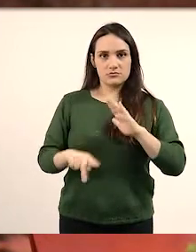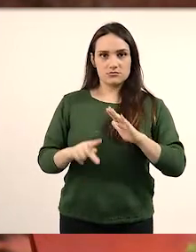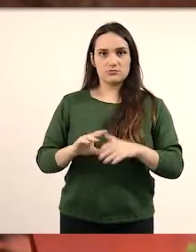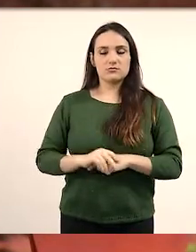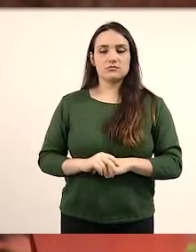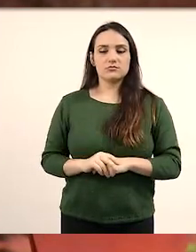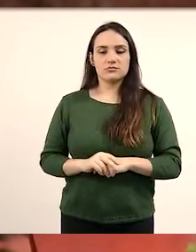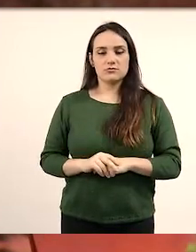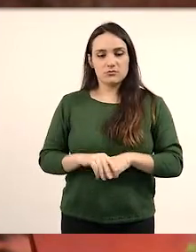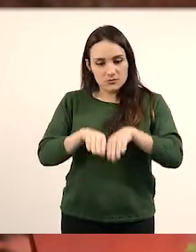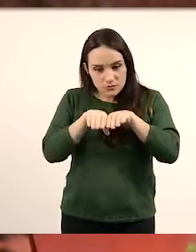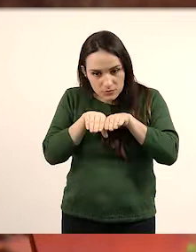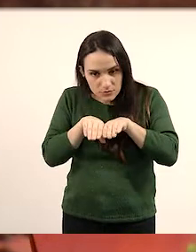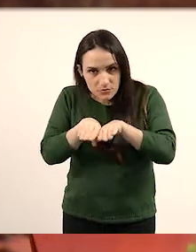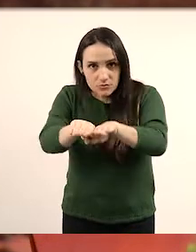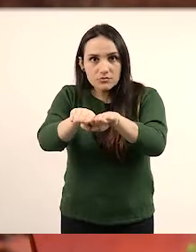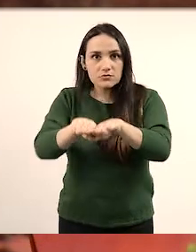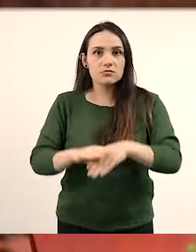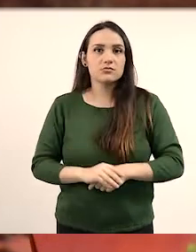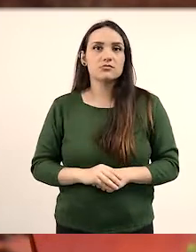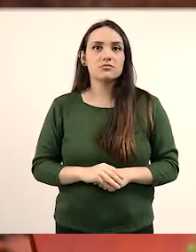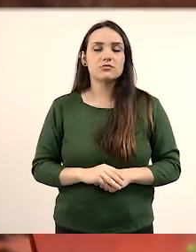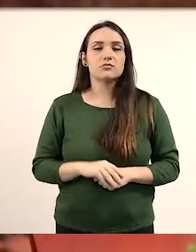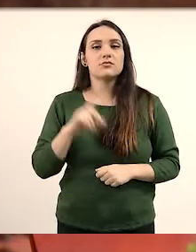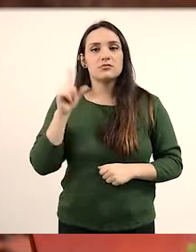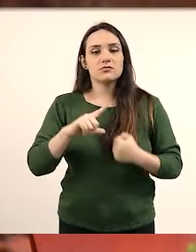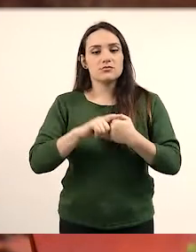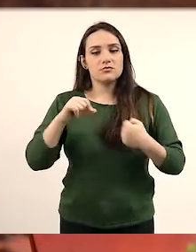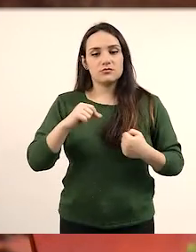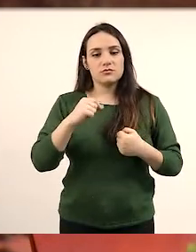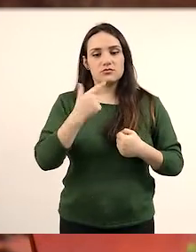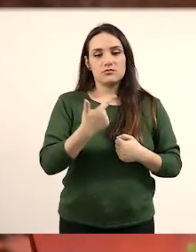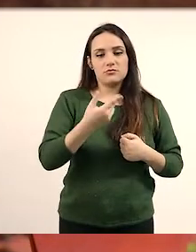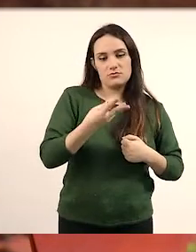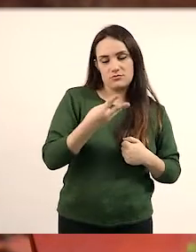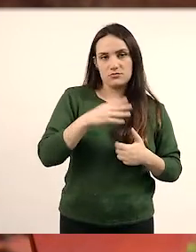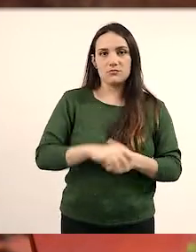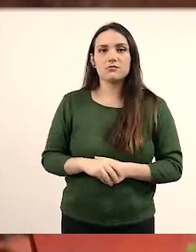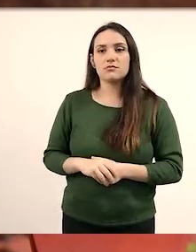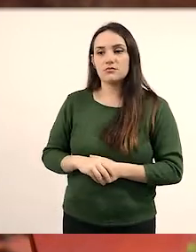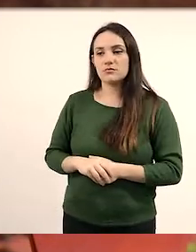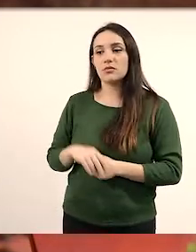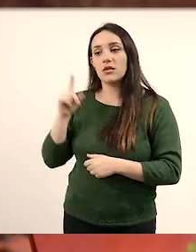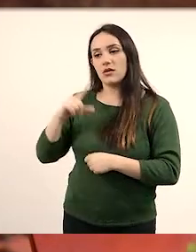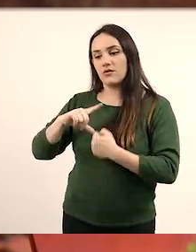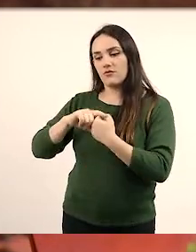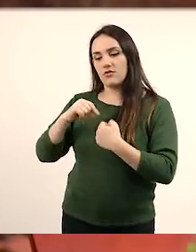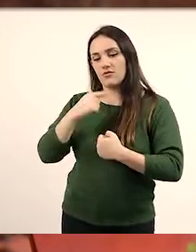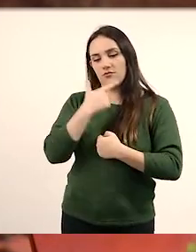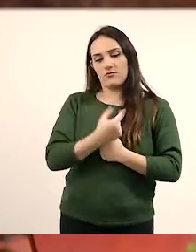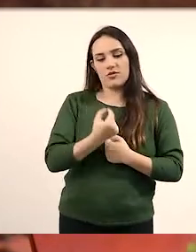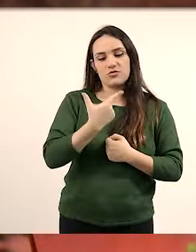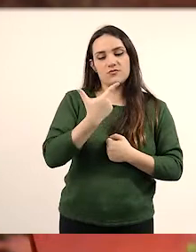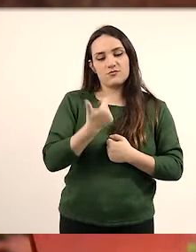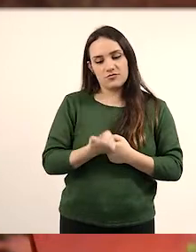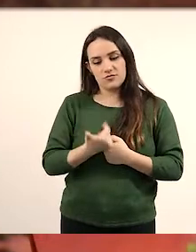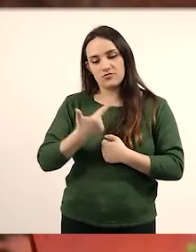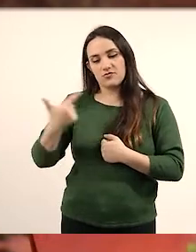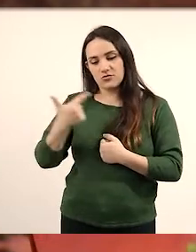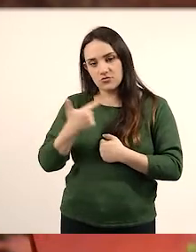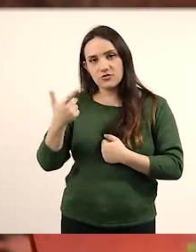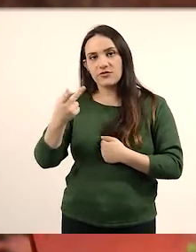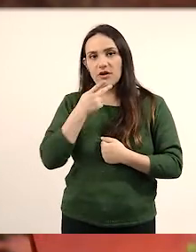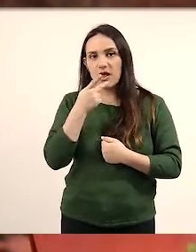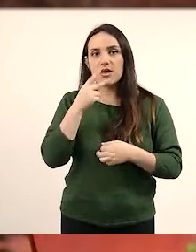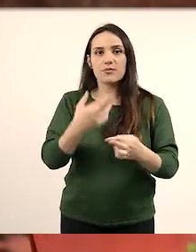As competências concorrentes estão previstas no artigo 23 e artigo 20, 21 e 22 trata